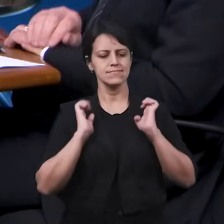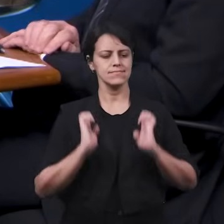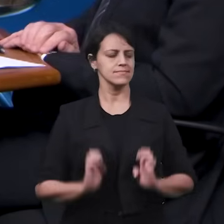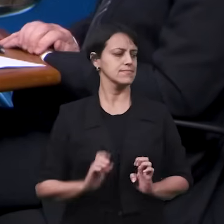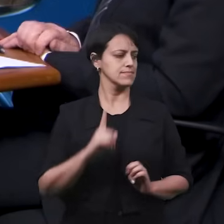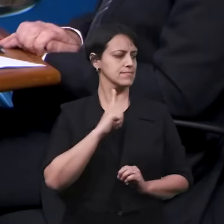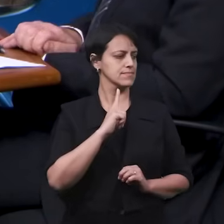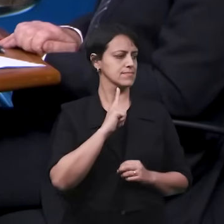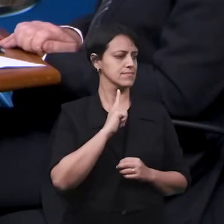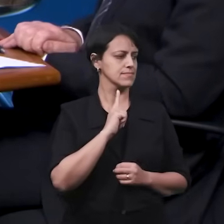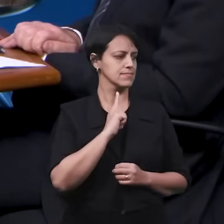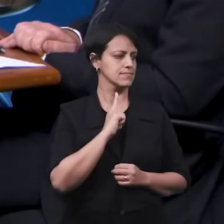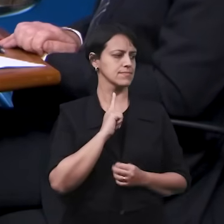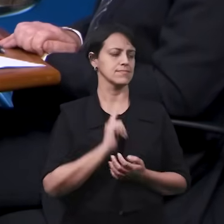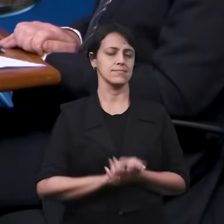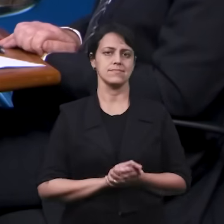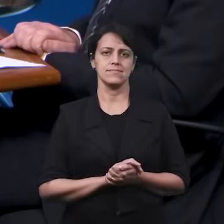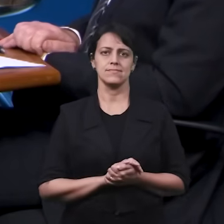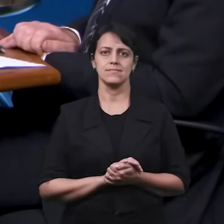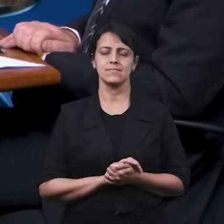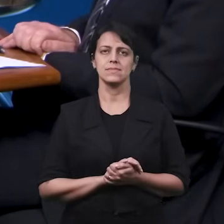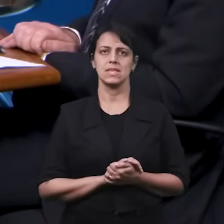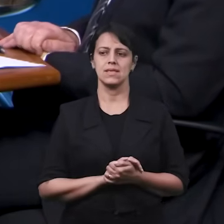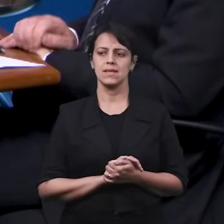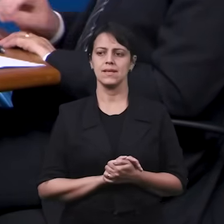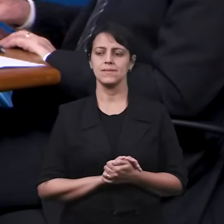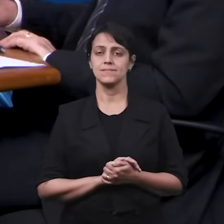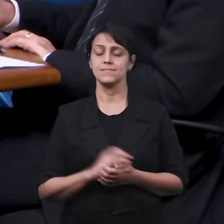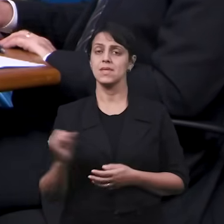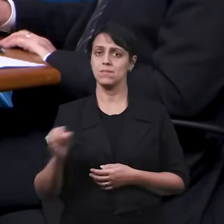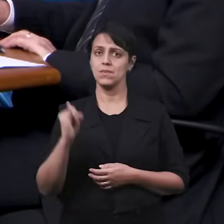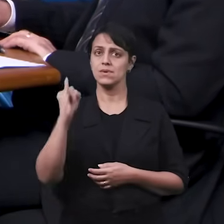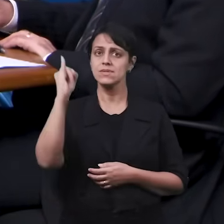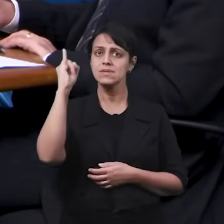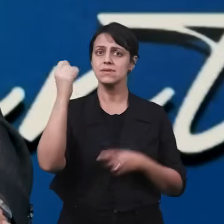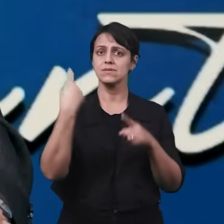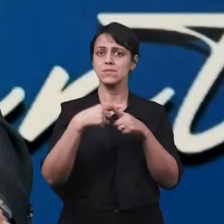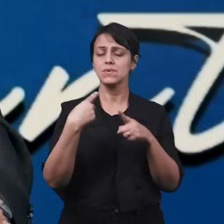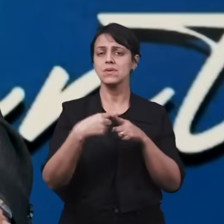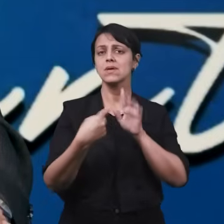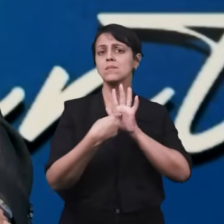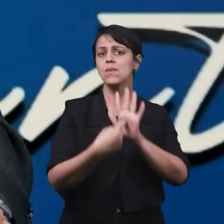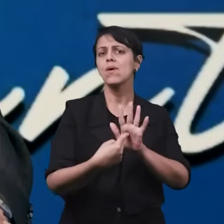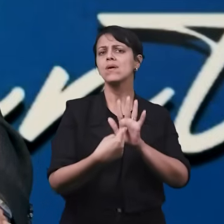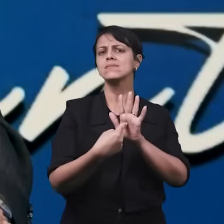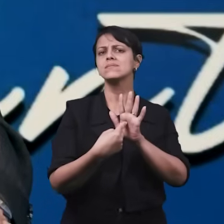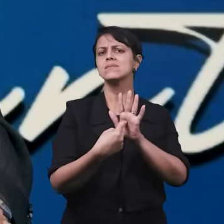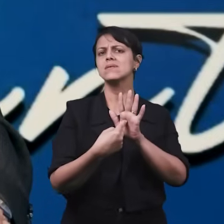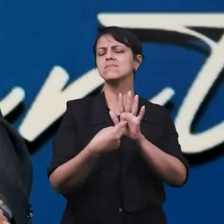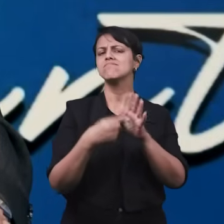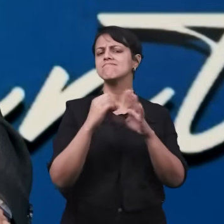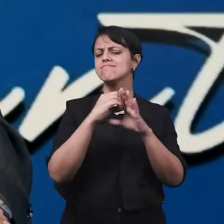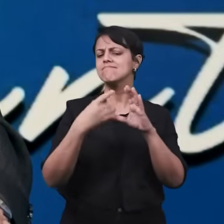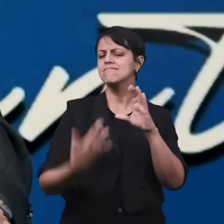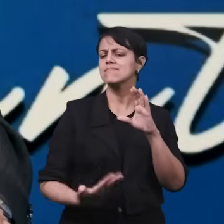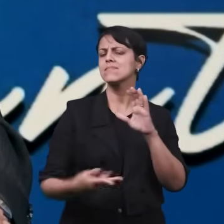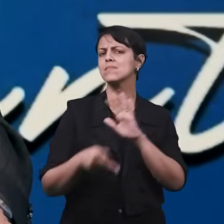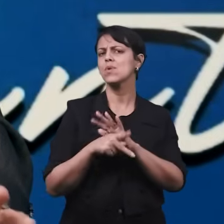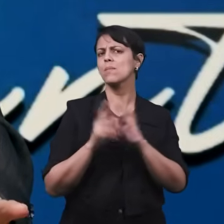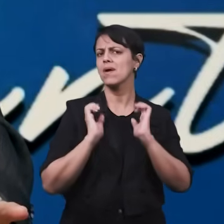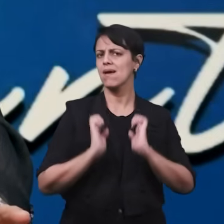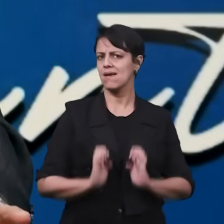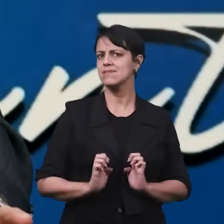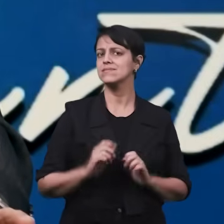Ele ali soube agir, né? Soube agir, exatamente. Isso é muito importante nesse aspecto ético, porque quando